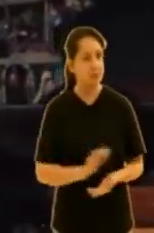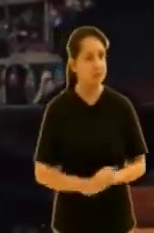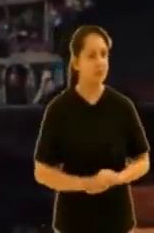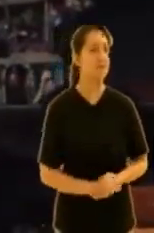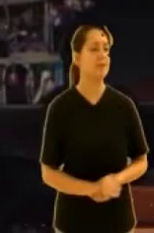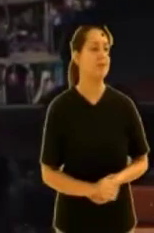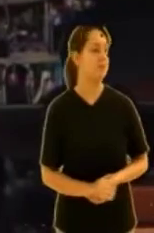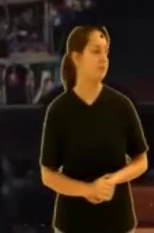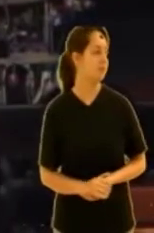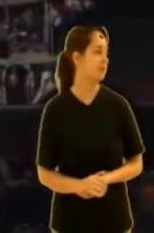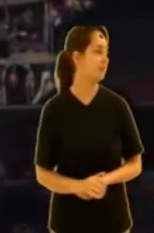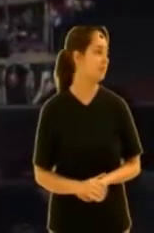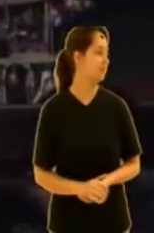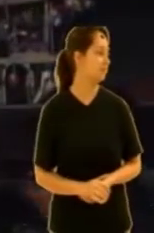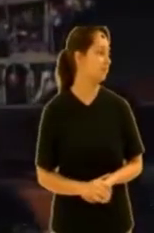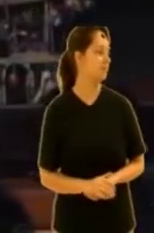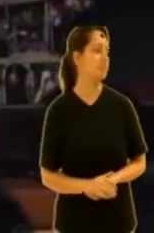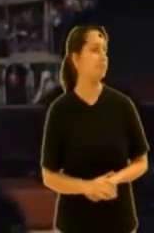Melhora,